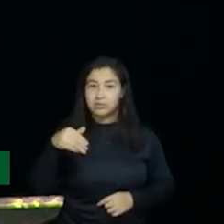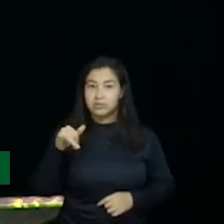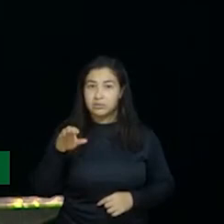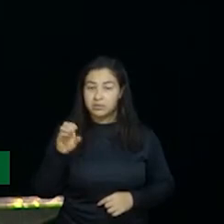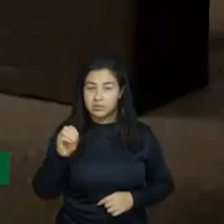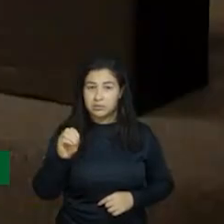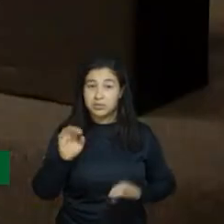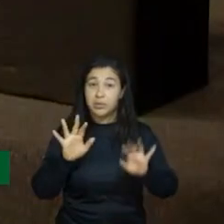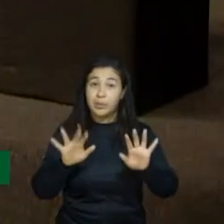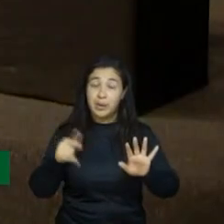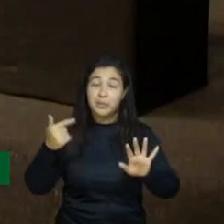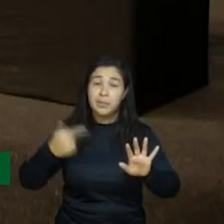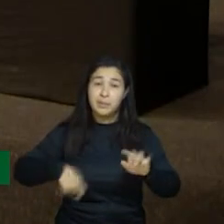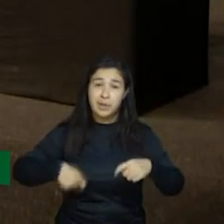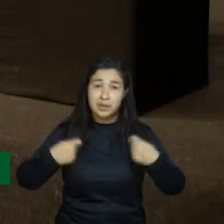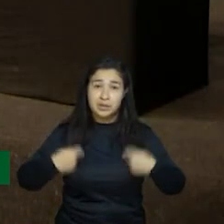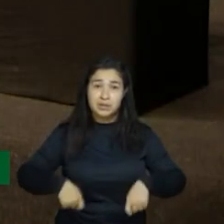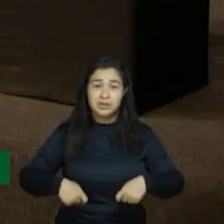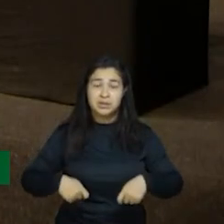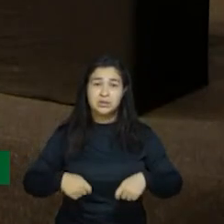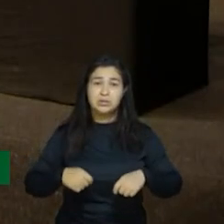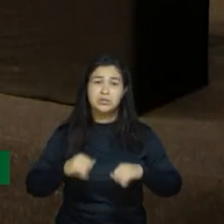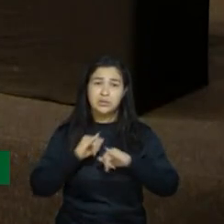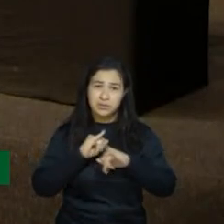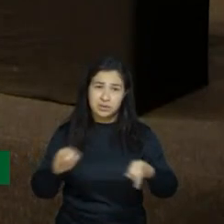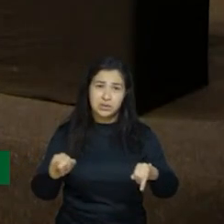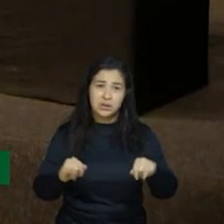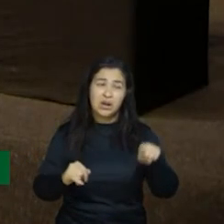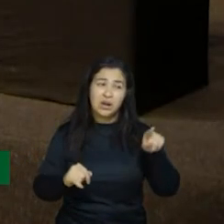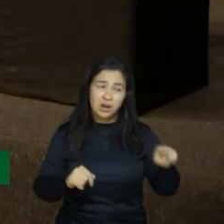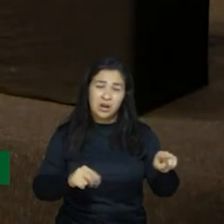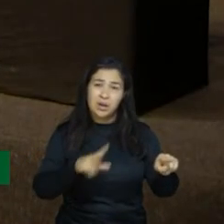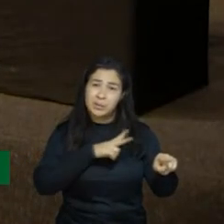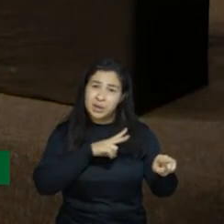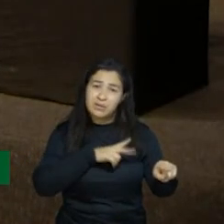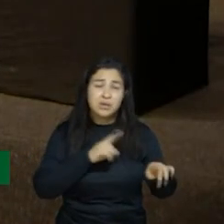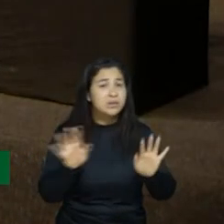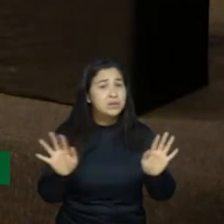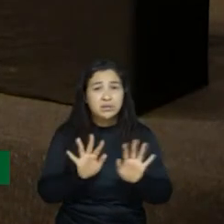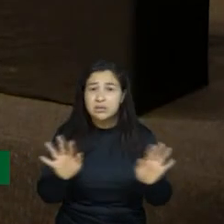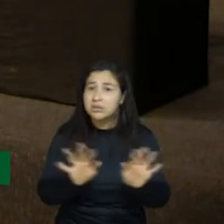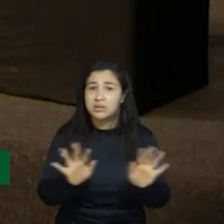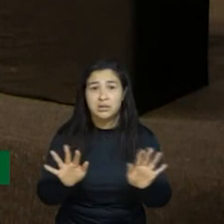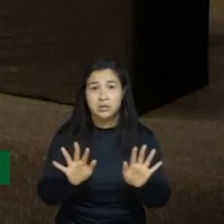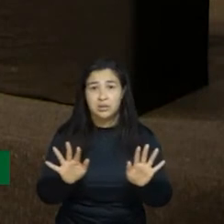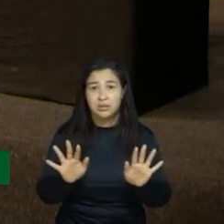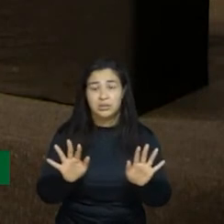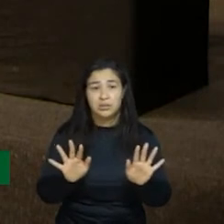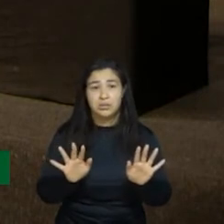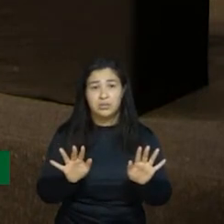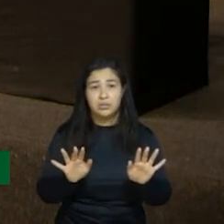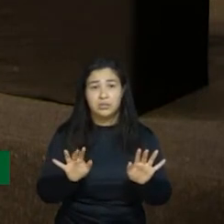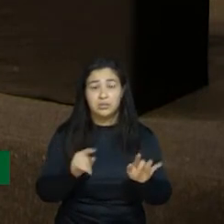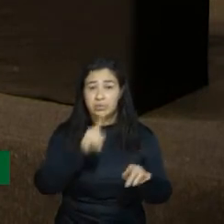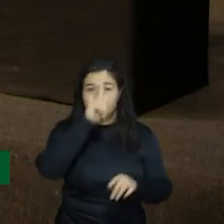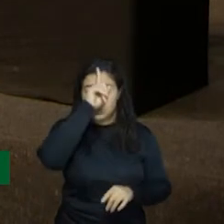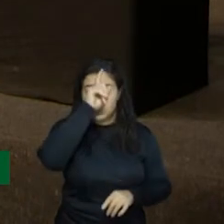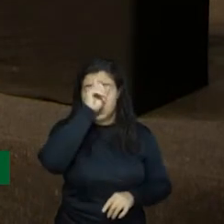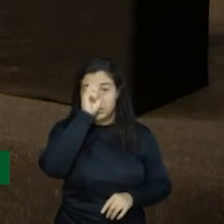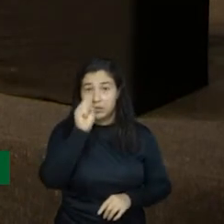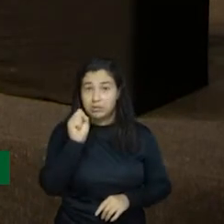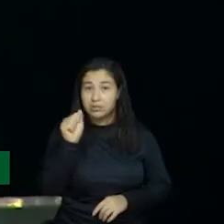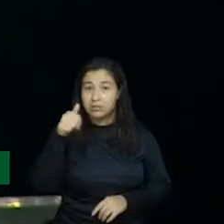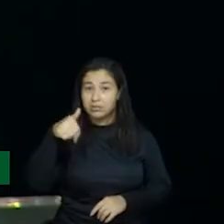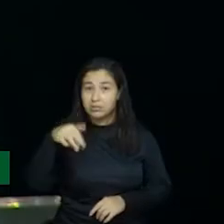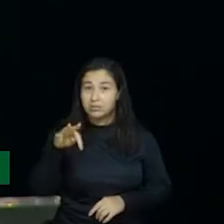Nadal, a não privatização do Hospital Santa Isabel, que é isso que está se colocando hoje. O Hospital Santa Isabel tomou uma